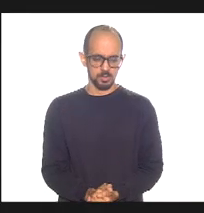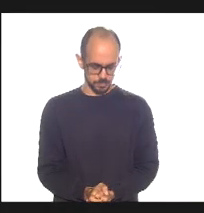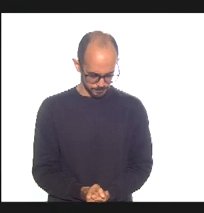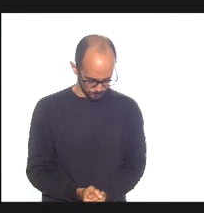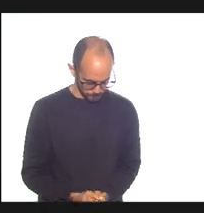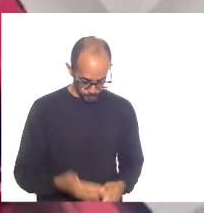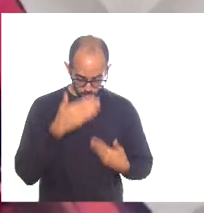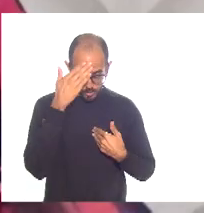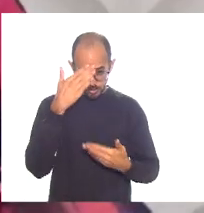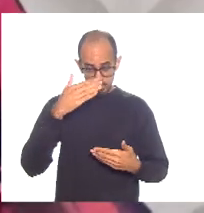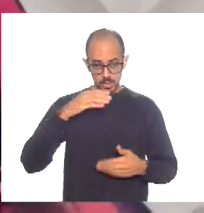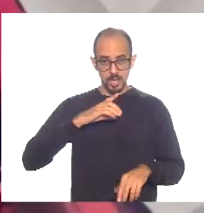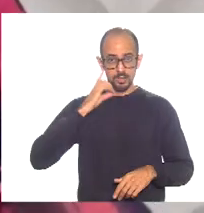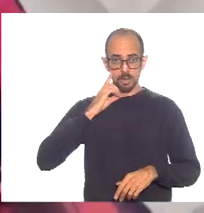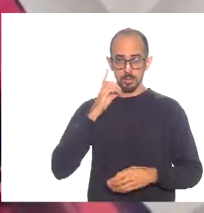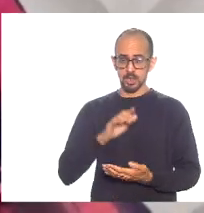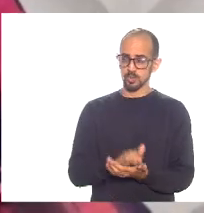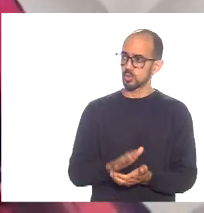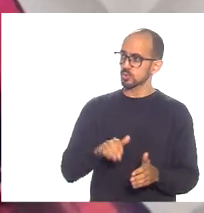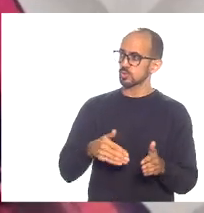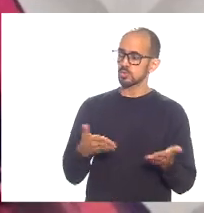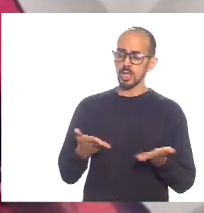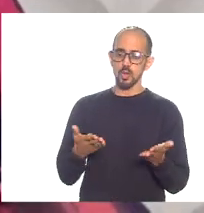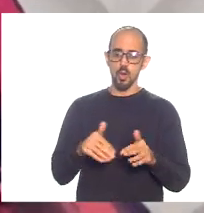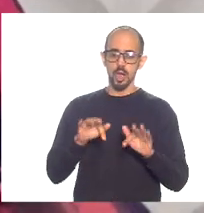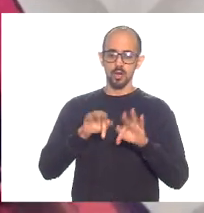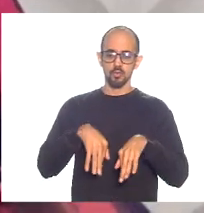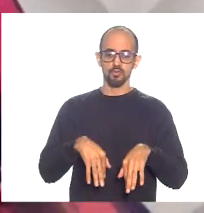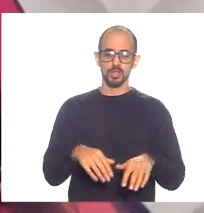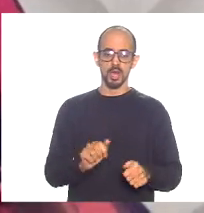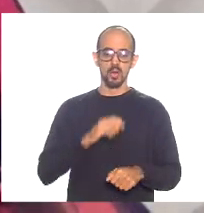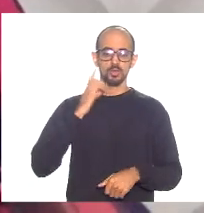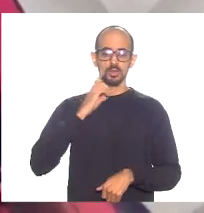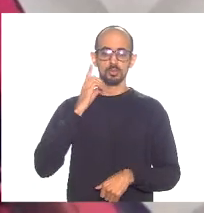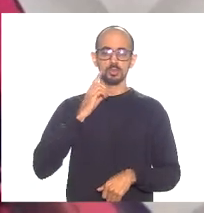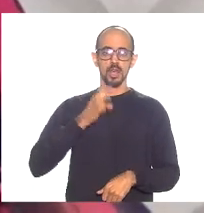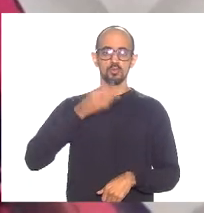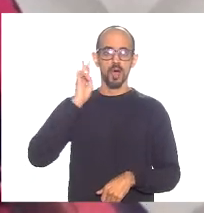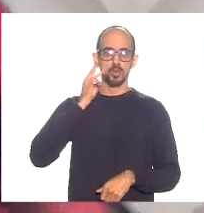Obrigada, deputado Rodrigo Amorim. Próximo e último orador é o deputado Valdeque